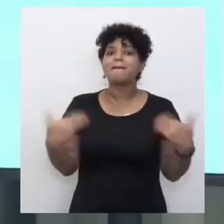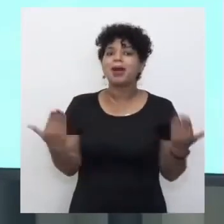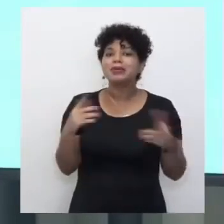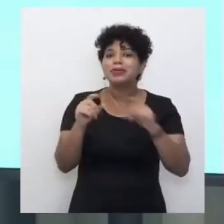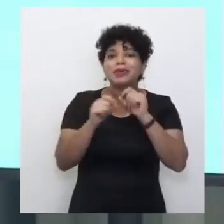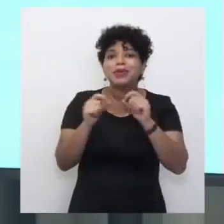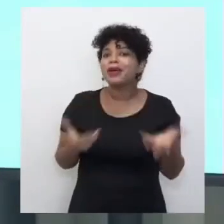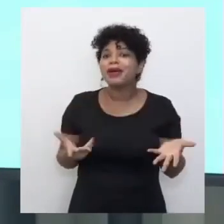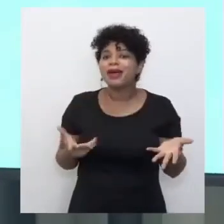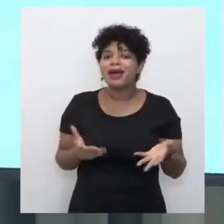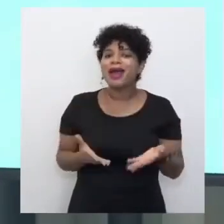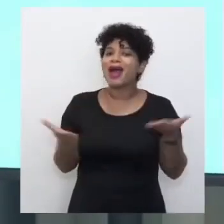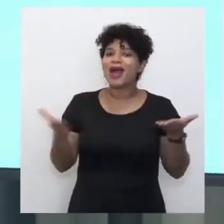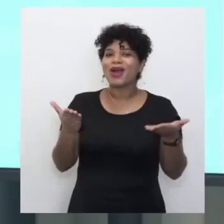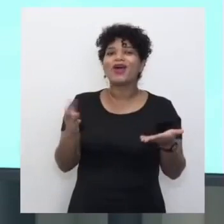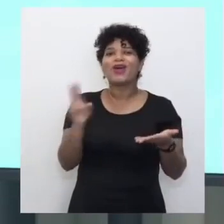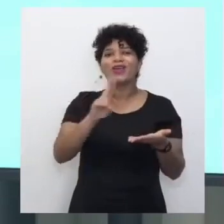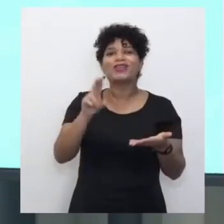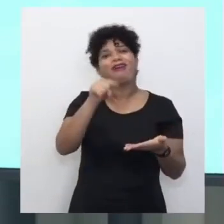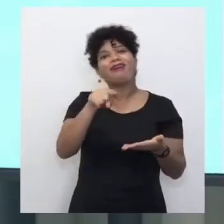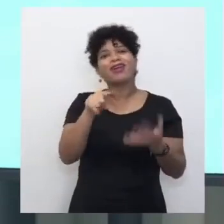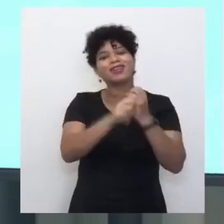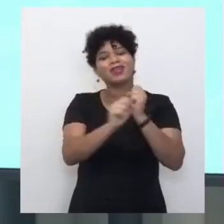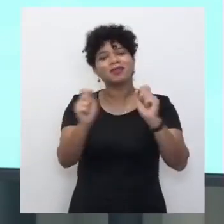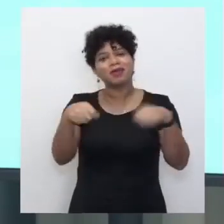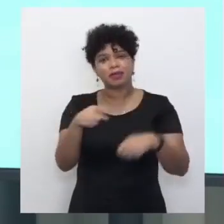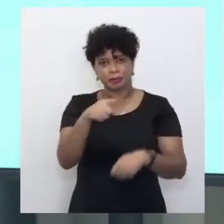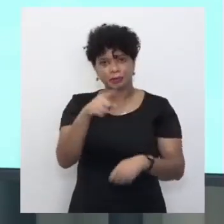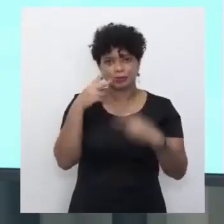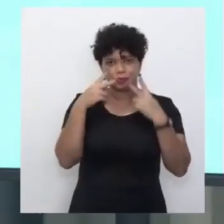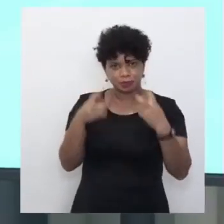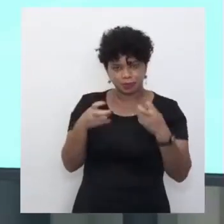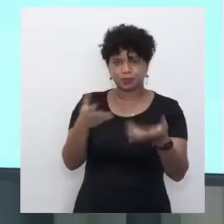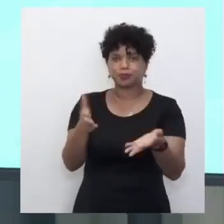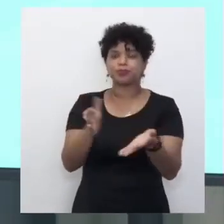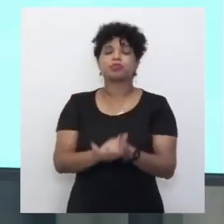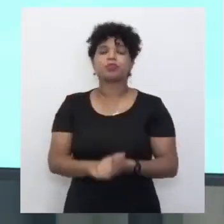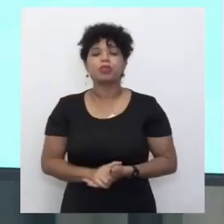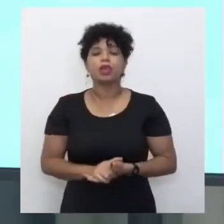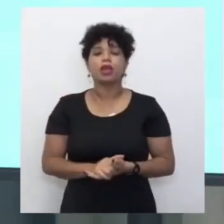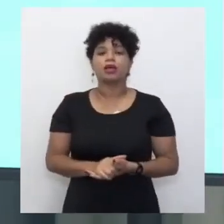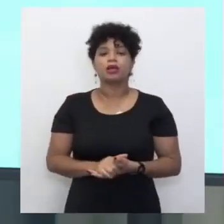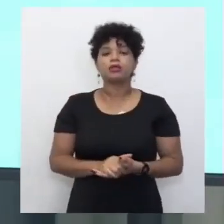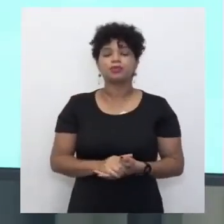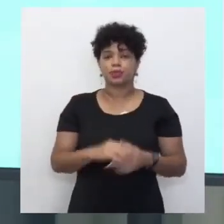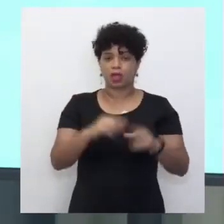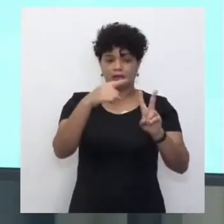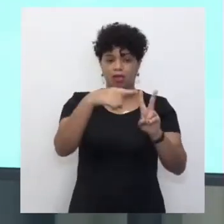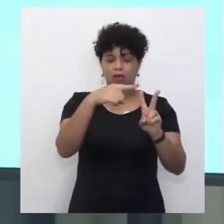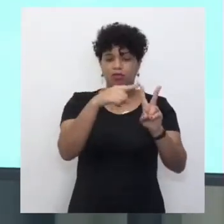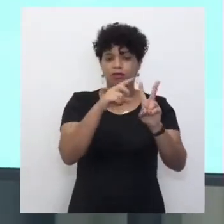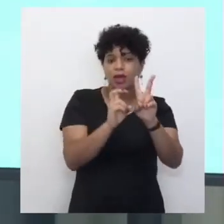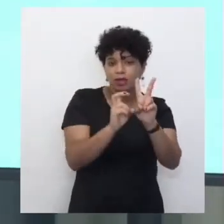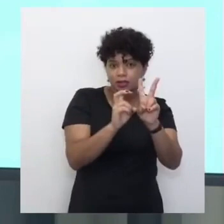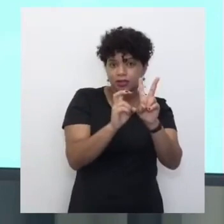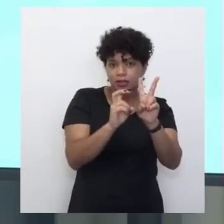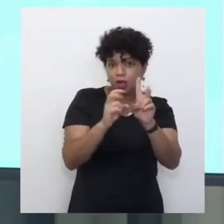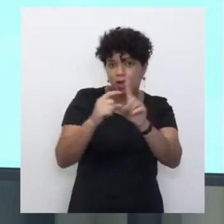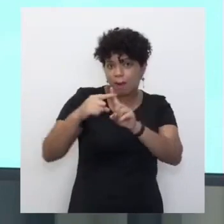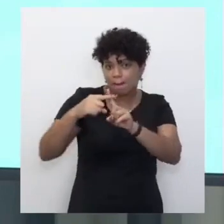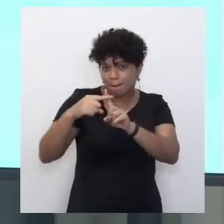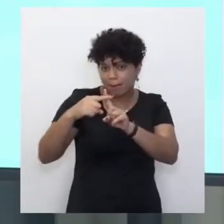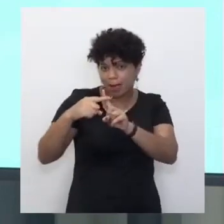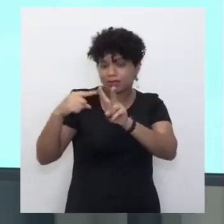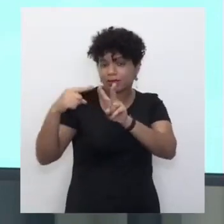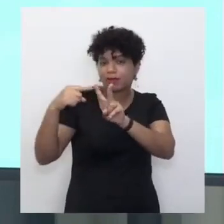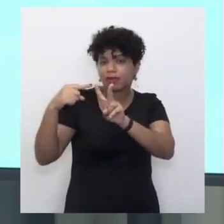vamos utilizar aqui agora. Porque observe, raiz quadrada de 5 mais raiz